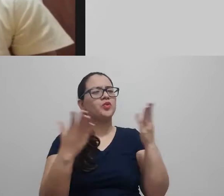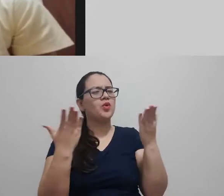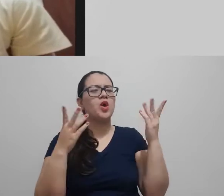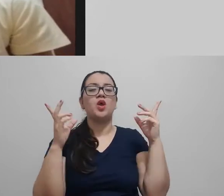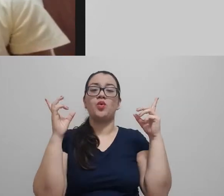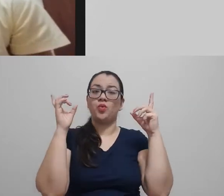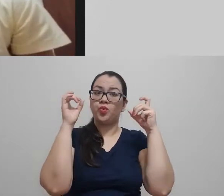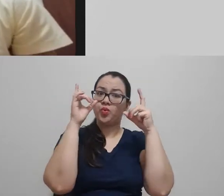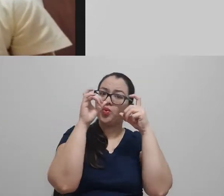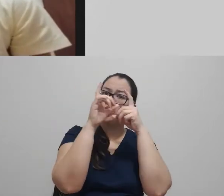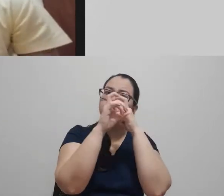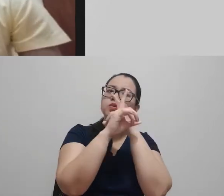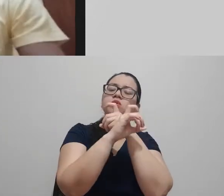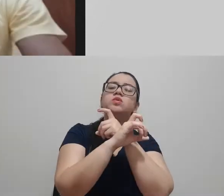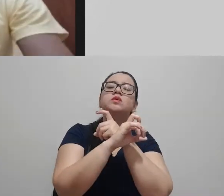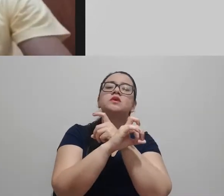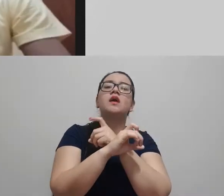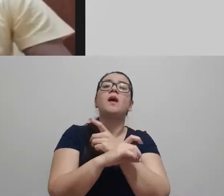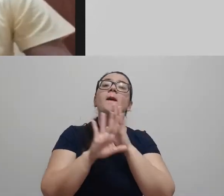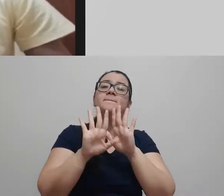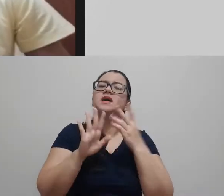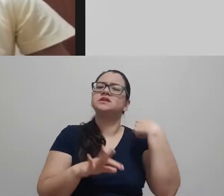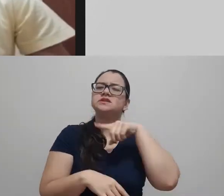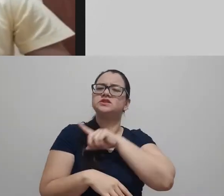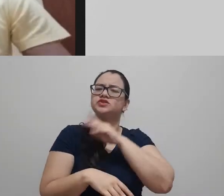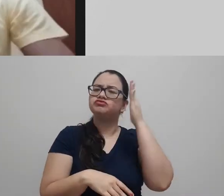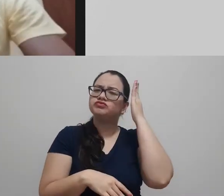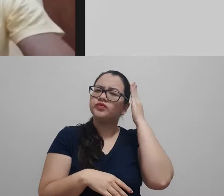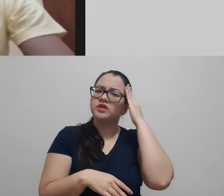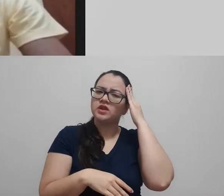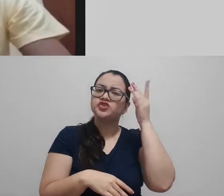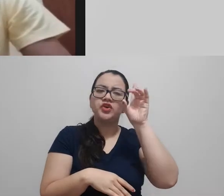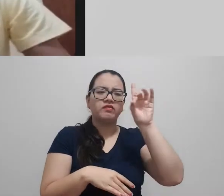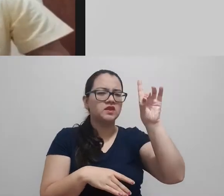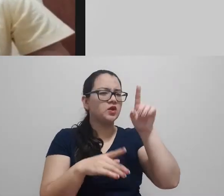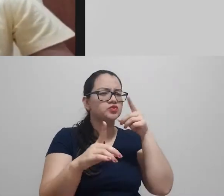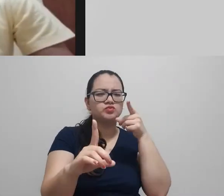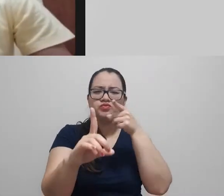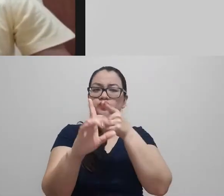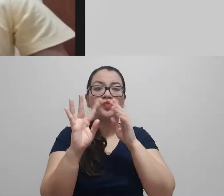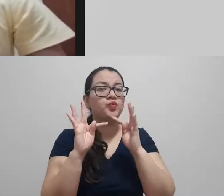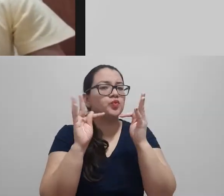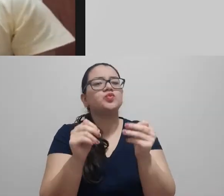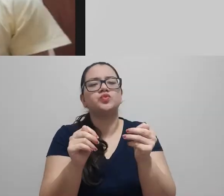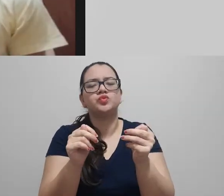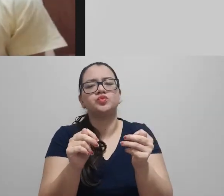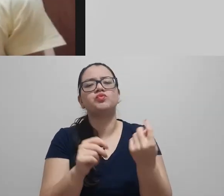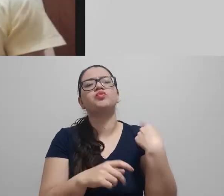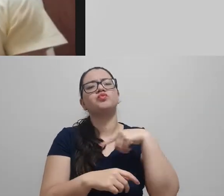esse, mas que nós entendemos que Deus tem um propósito em tudo, que nós possamos